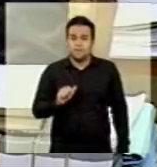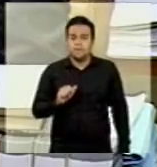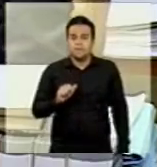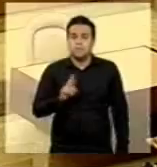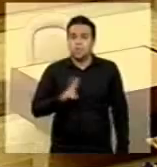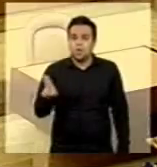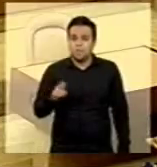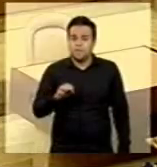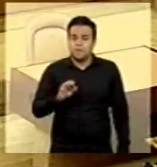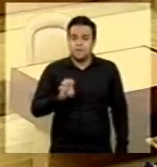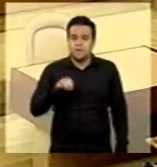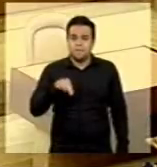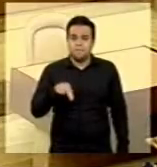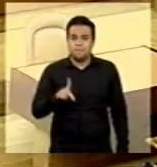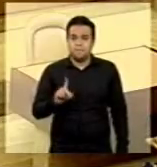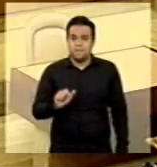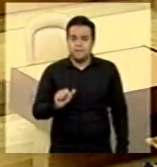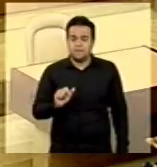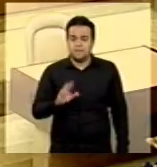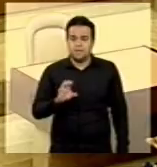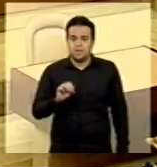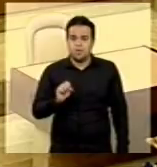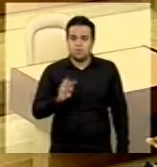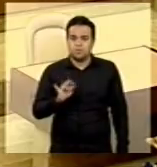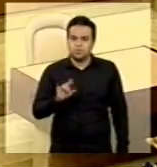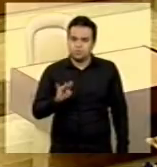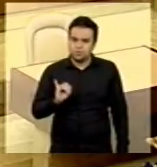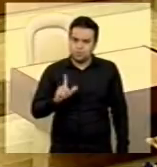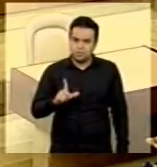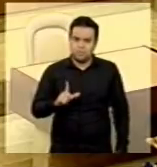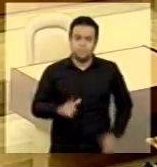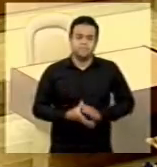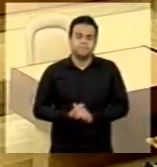1 de 69, outorgado